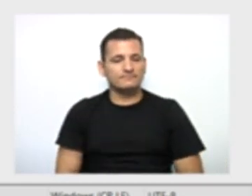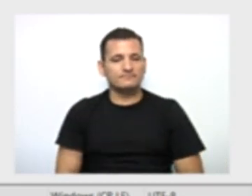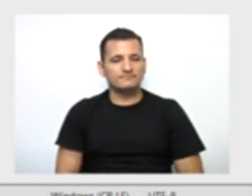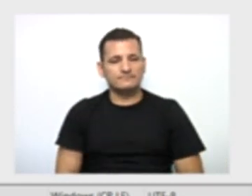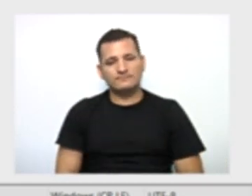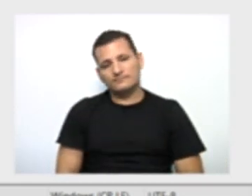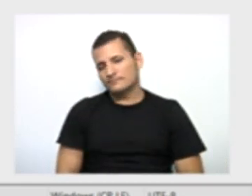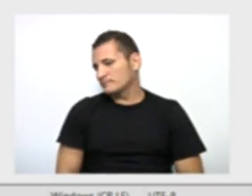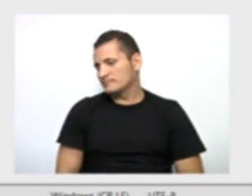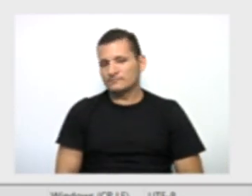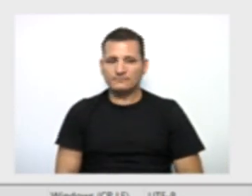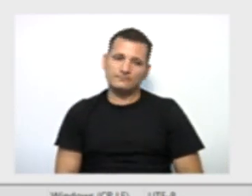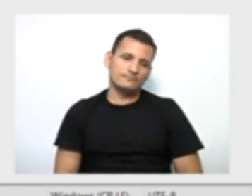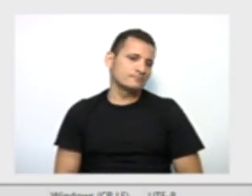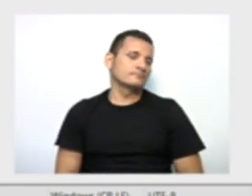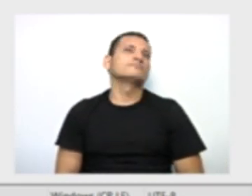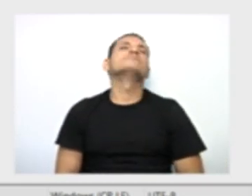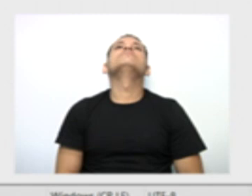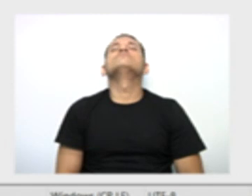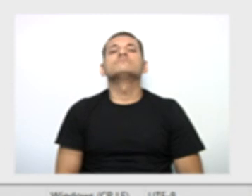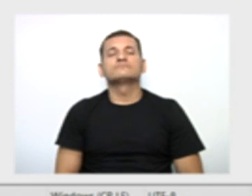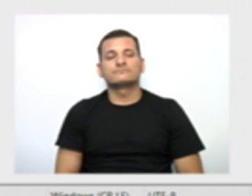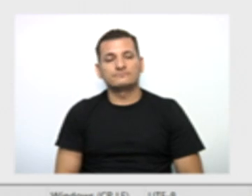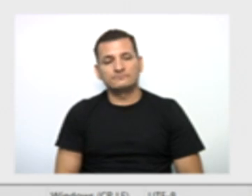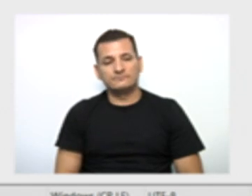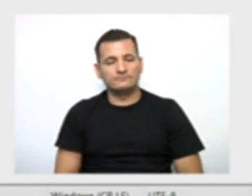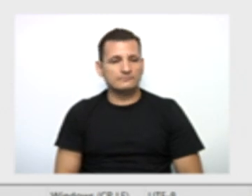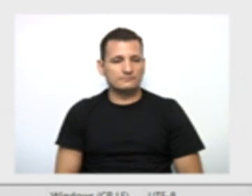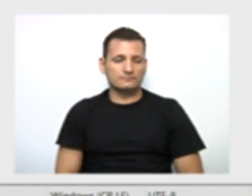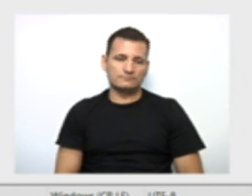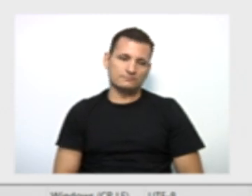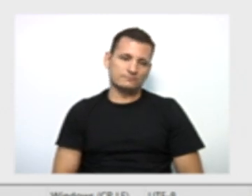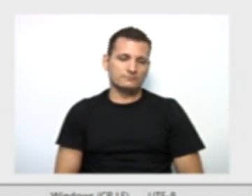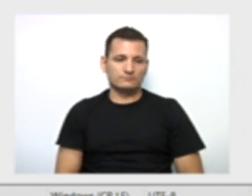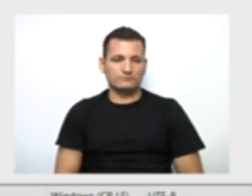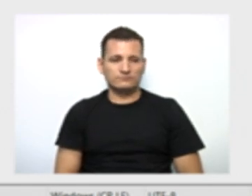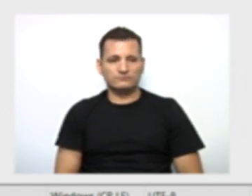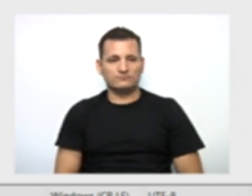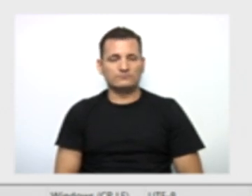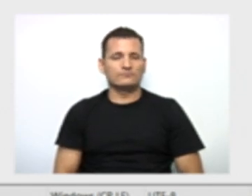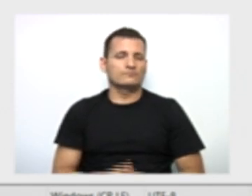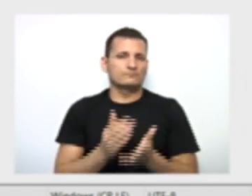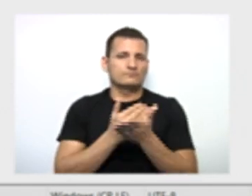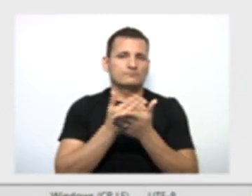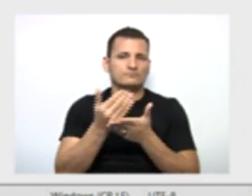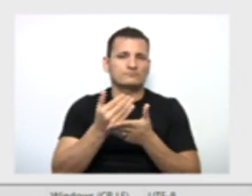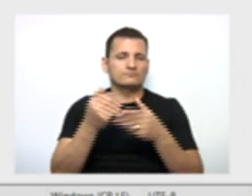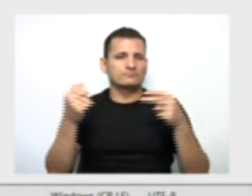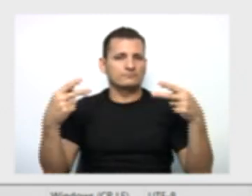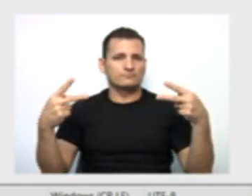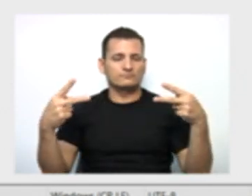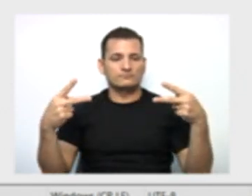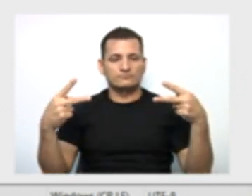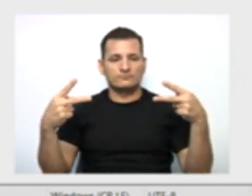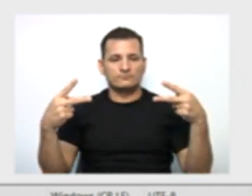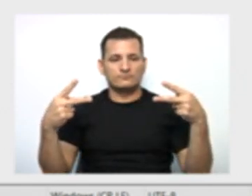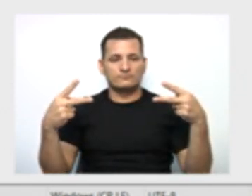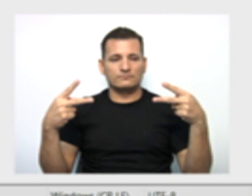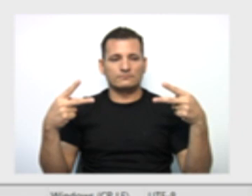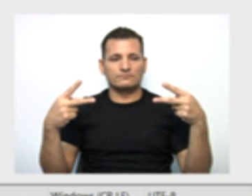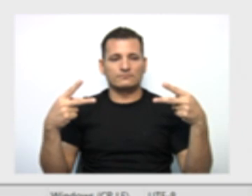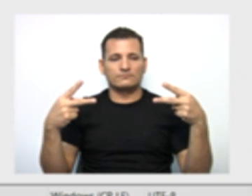aqui nossa letra. E lembrando, eu vou iniciar a tag com